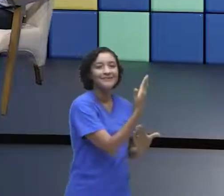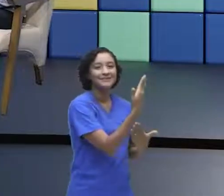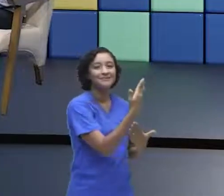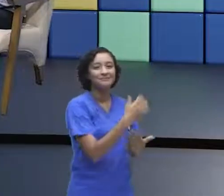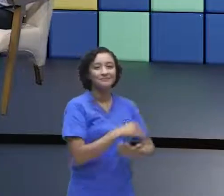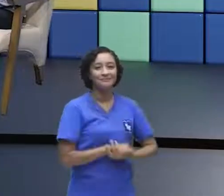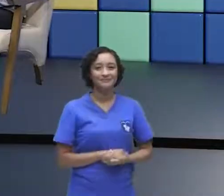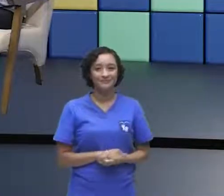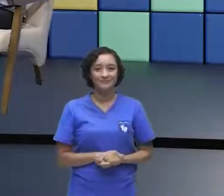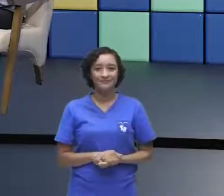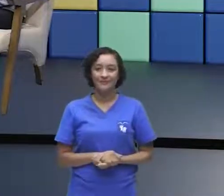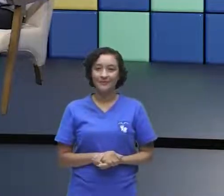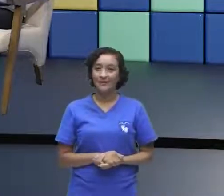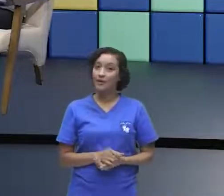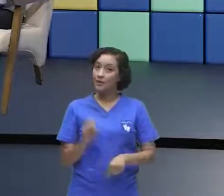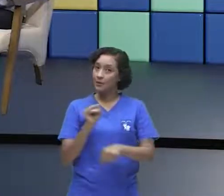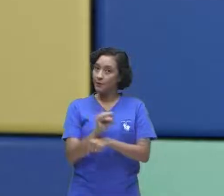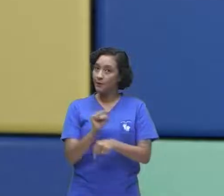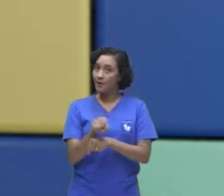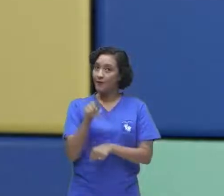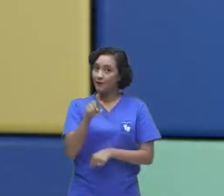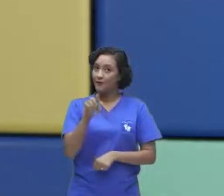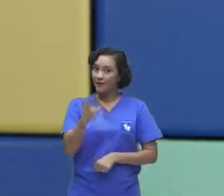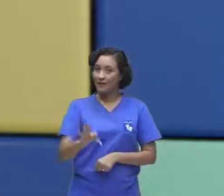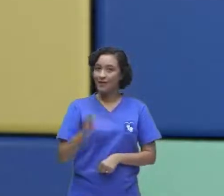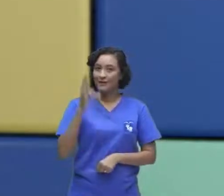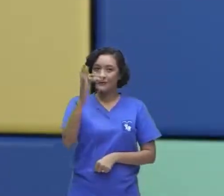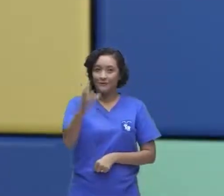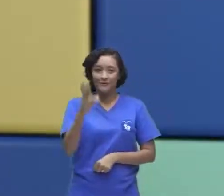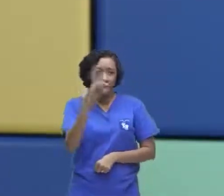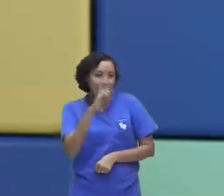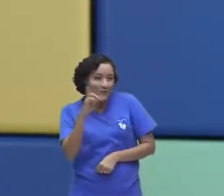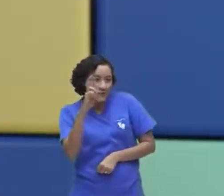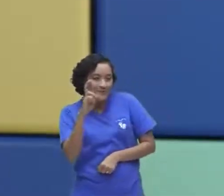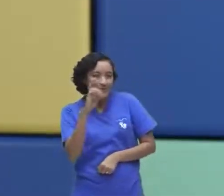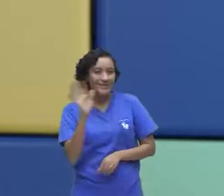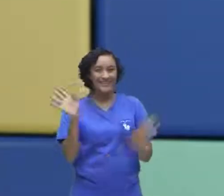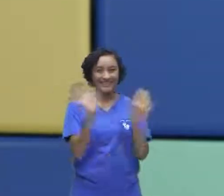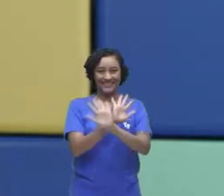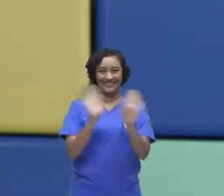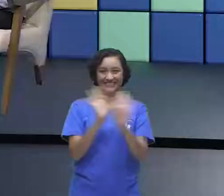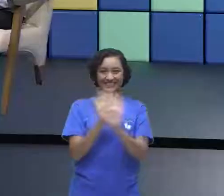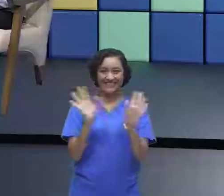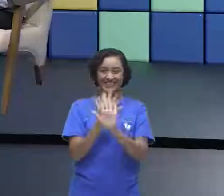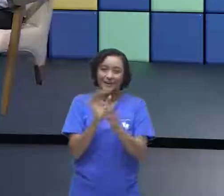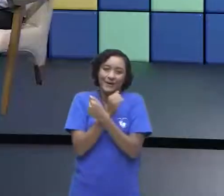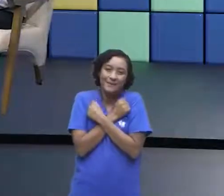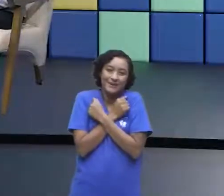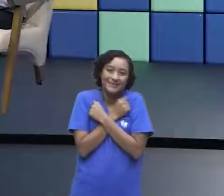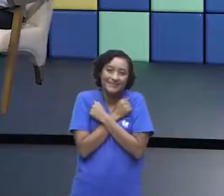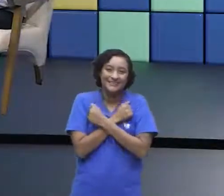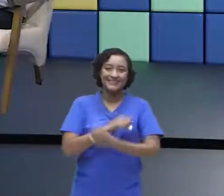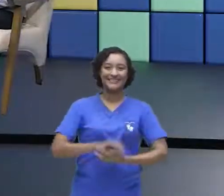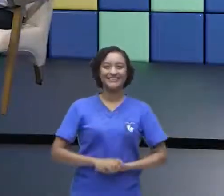E a gente conta com vocês no nosso próximo Espia. Um abraço e tchau, tchau. Obrigada, um abraço.